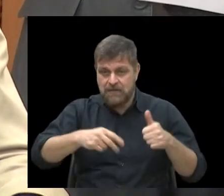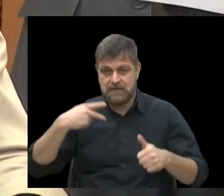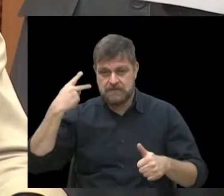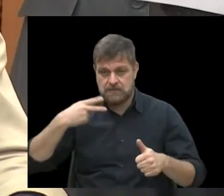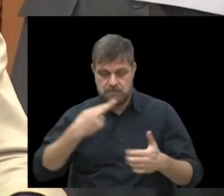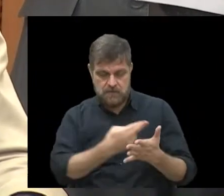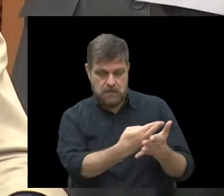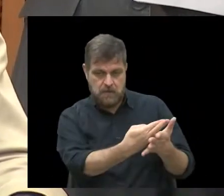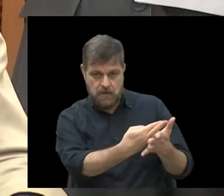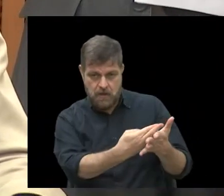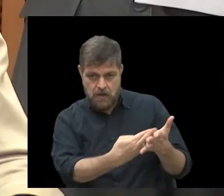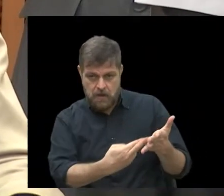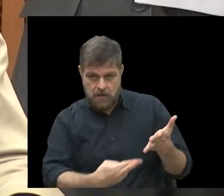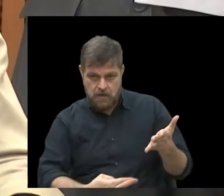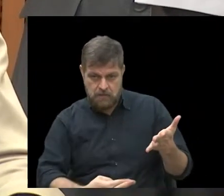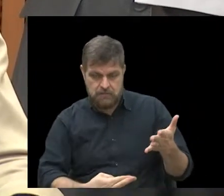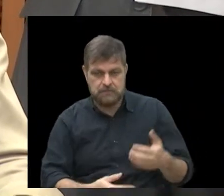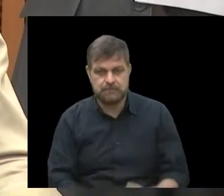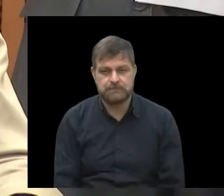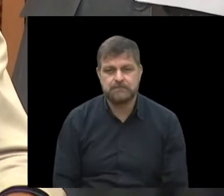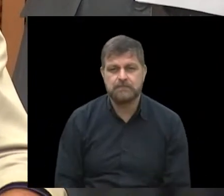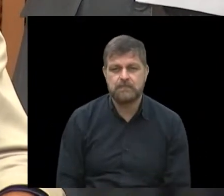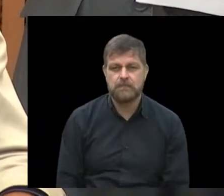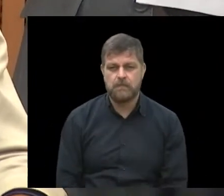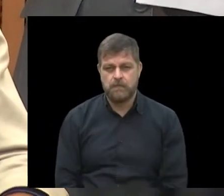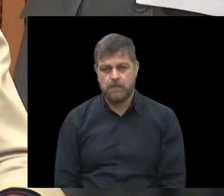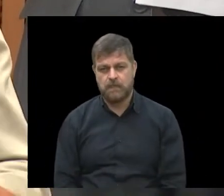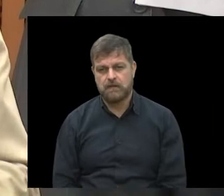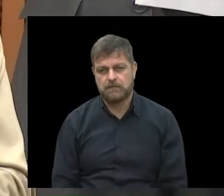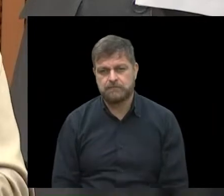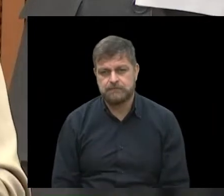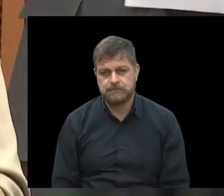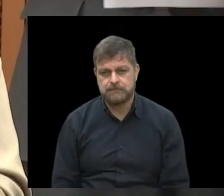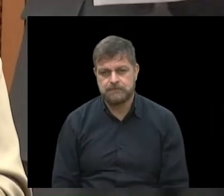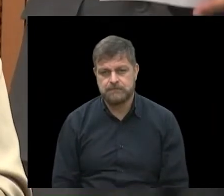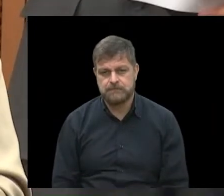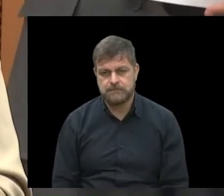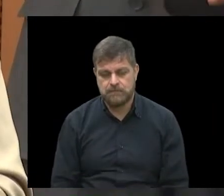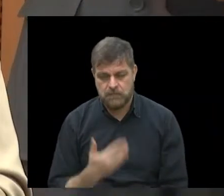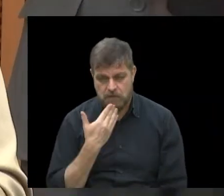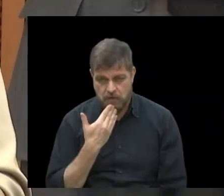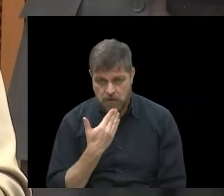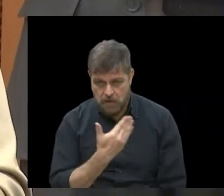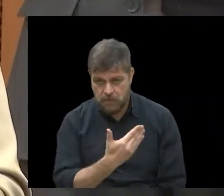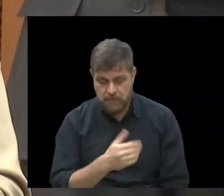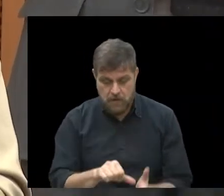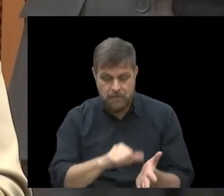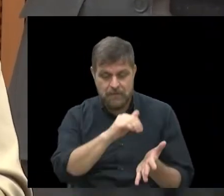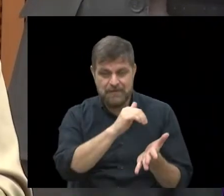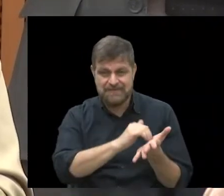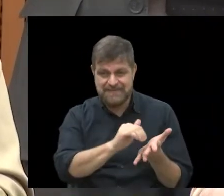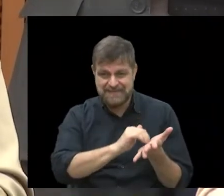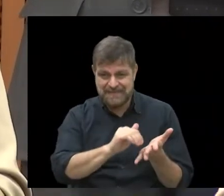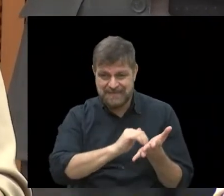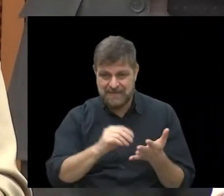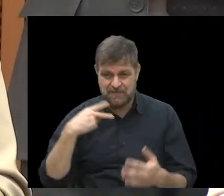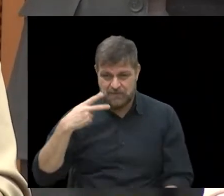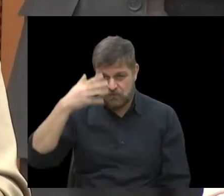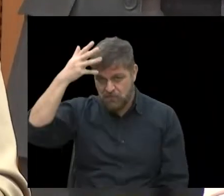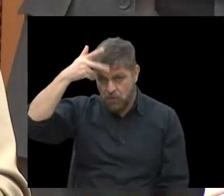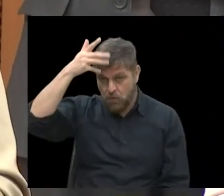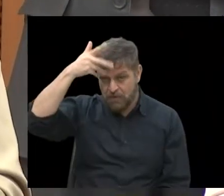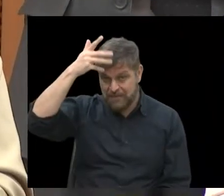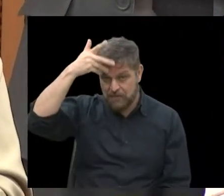expediente sujeitas à deliberação do plenário. Eu solicito ao primeiro secretário, o vereador Rodrigo